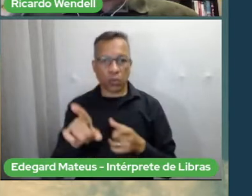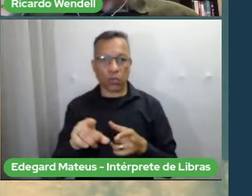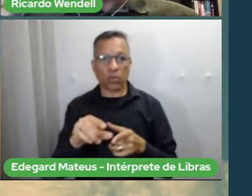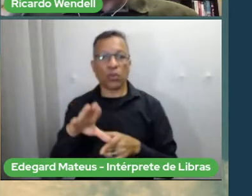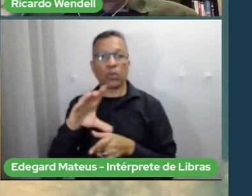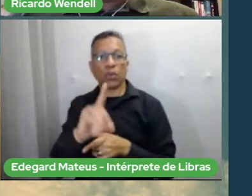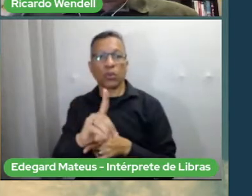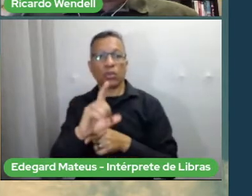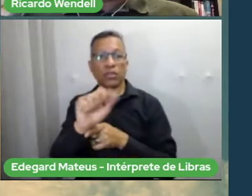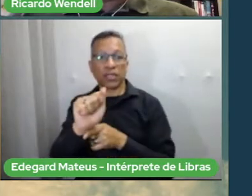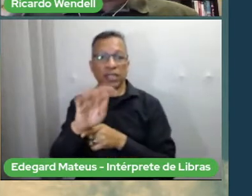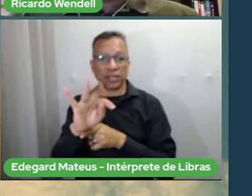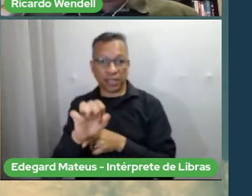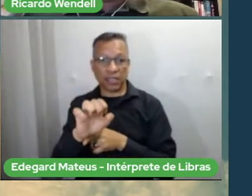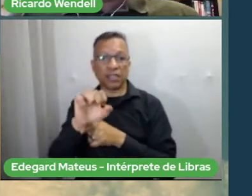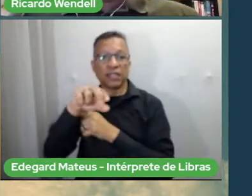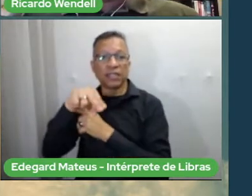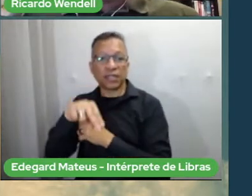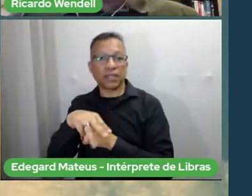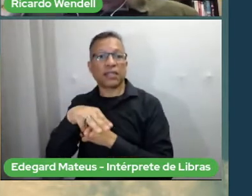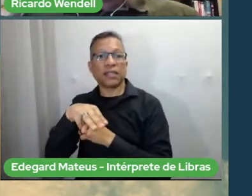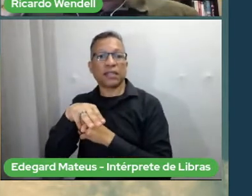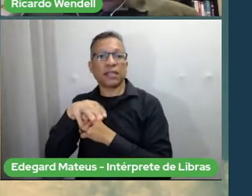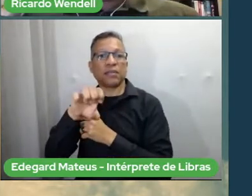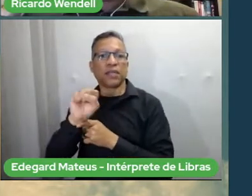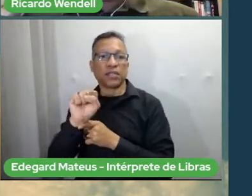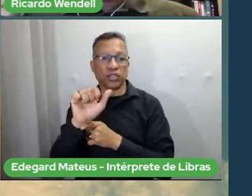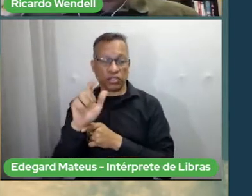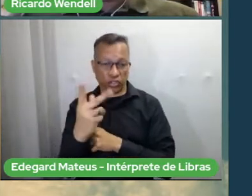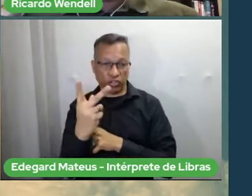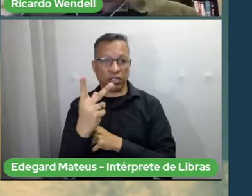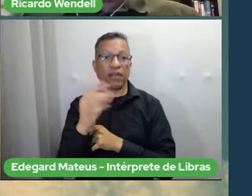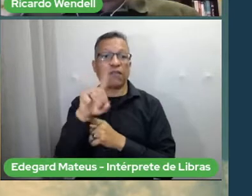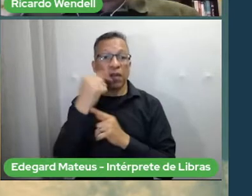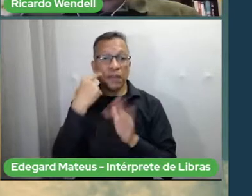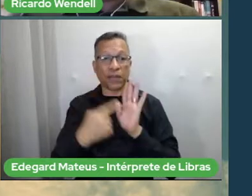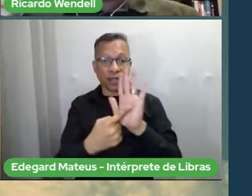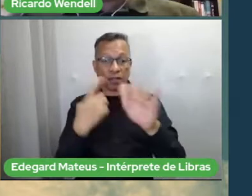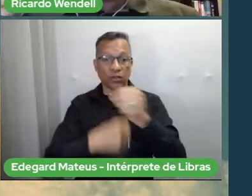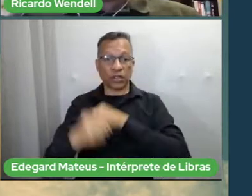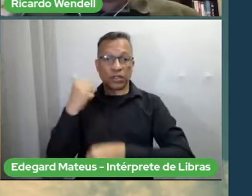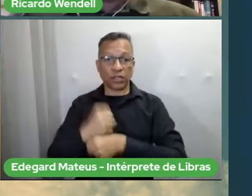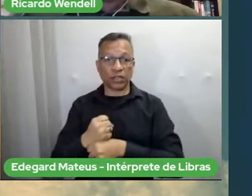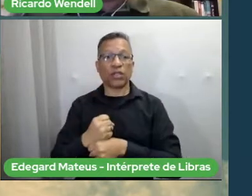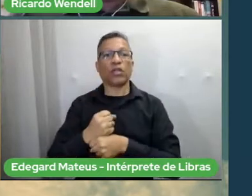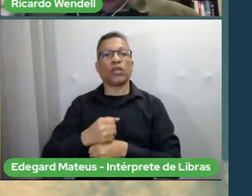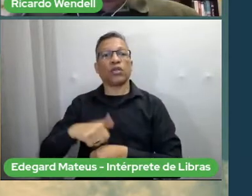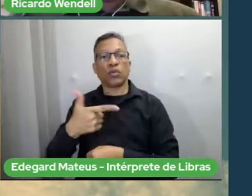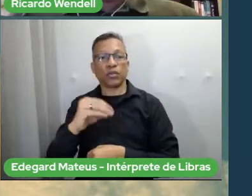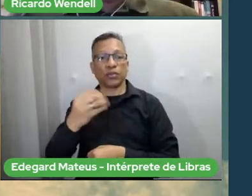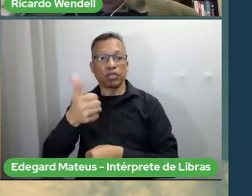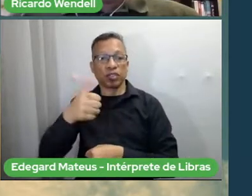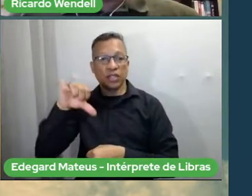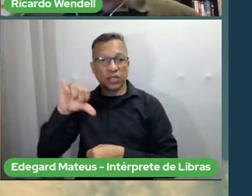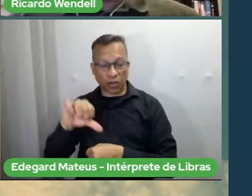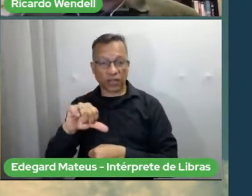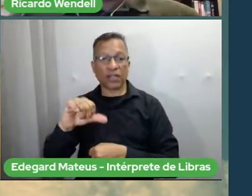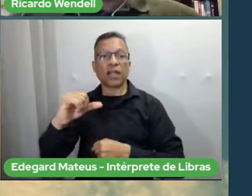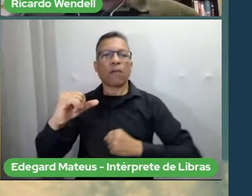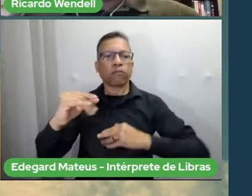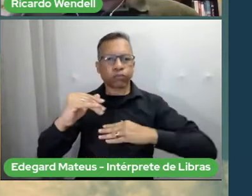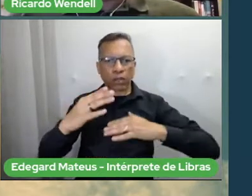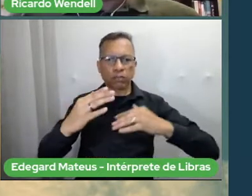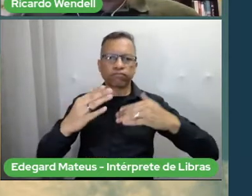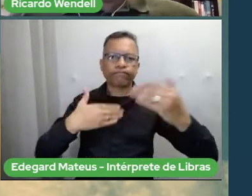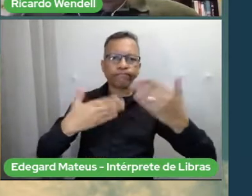falou, foi apresentado pela Zhamak em 2019 como conceito, e desde lá a gente vem debatendo e evoluindo e aplicando em